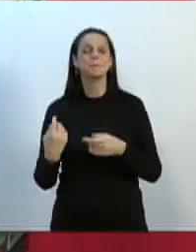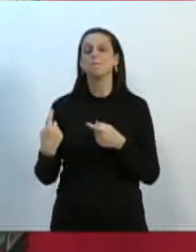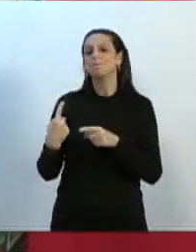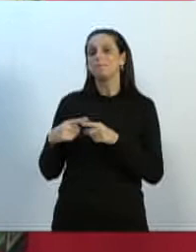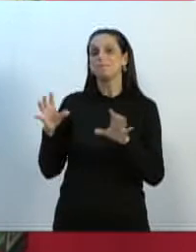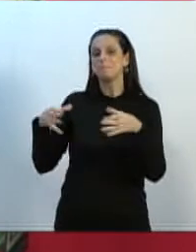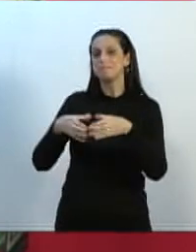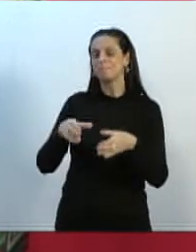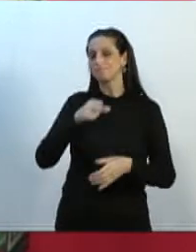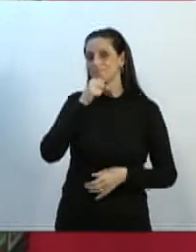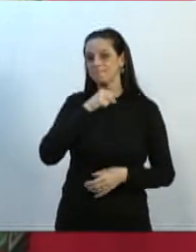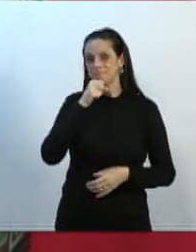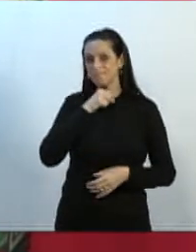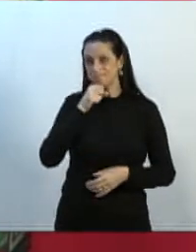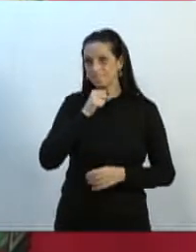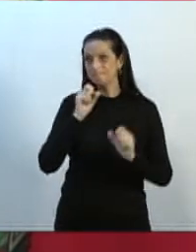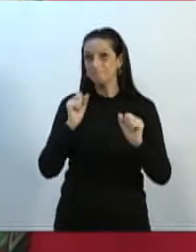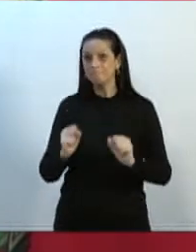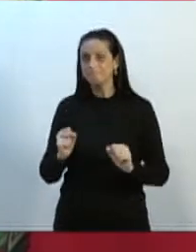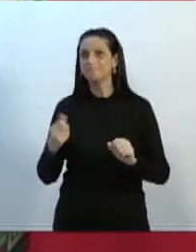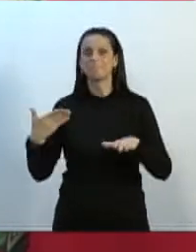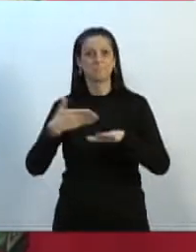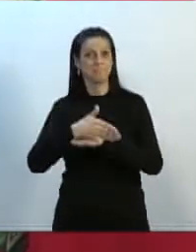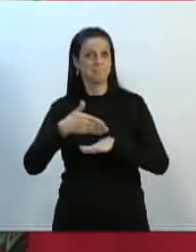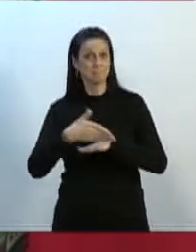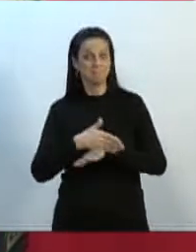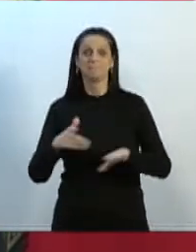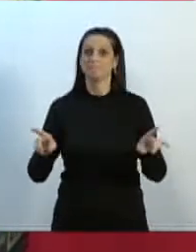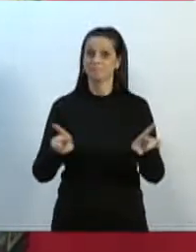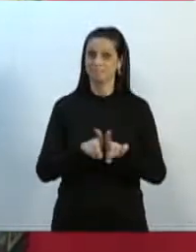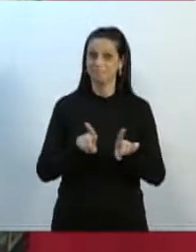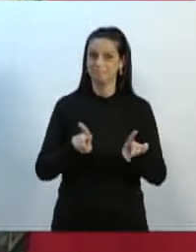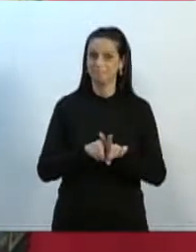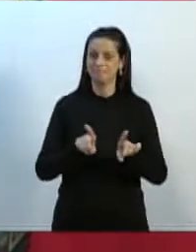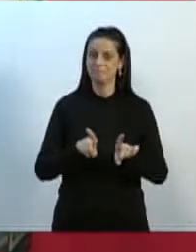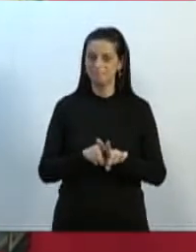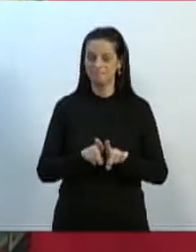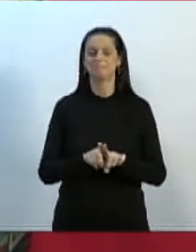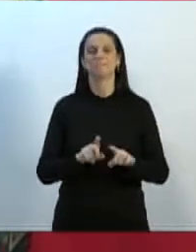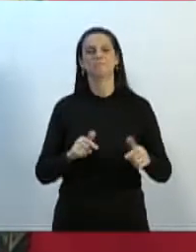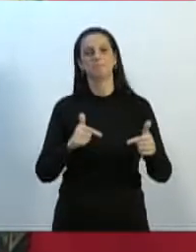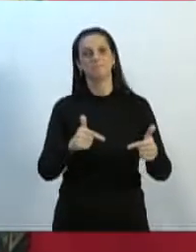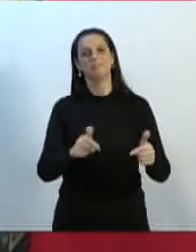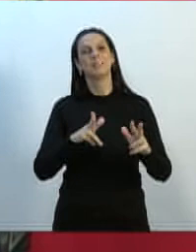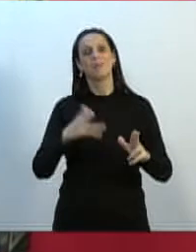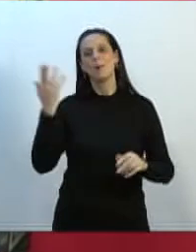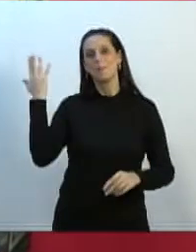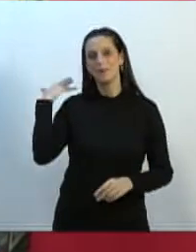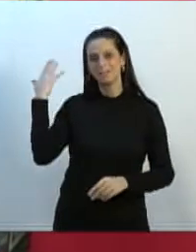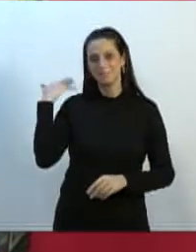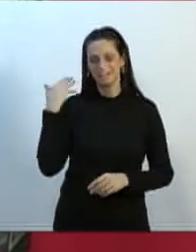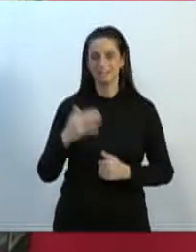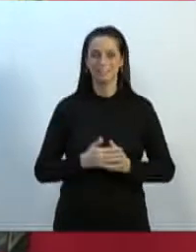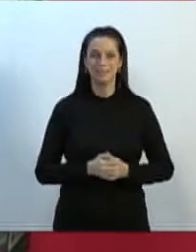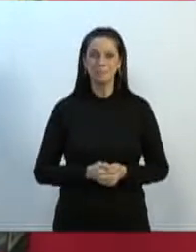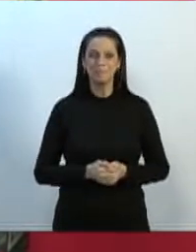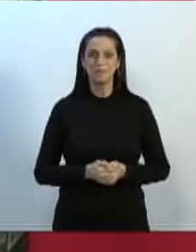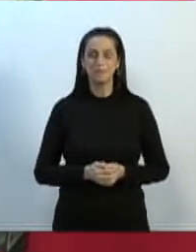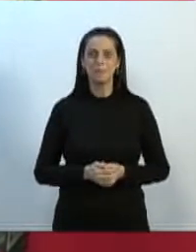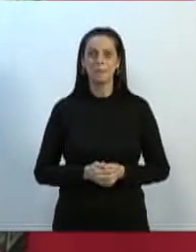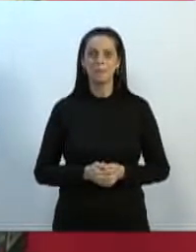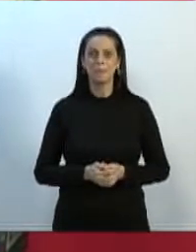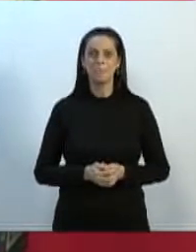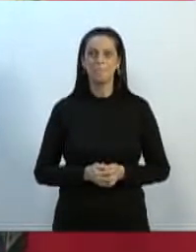nosso município possa participar ativamente da forma com que foi nessa manhã. Queria destacar